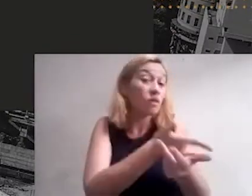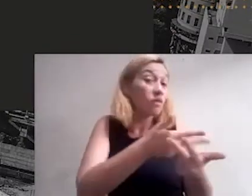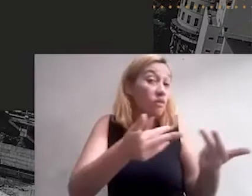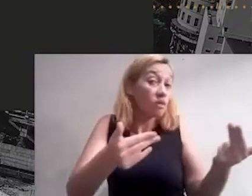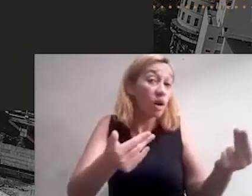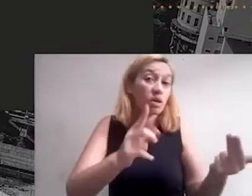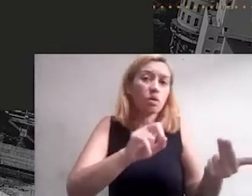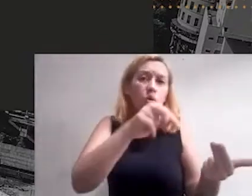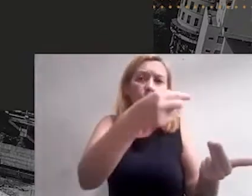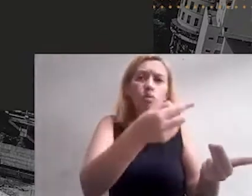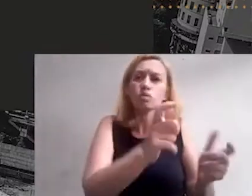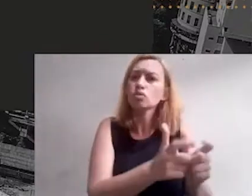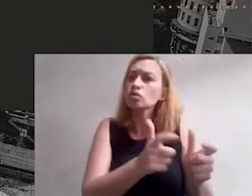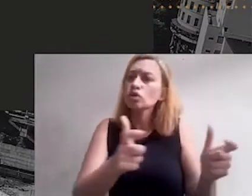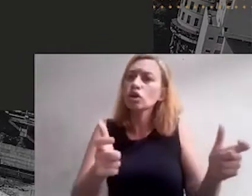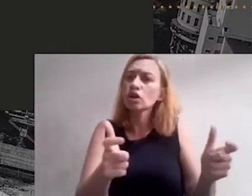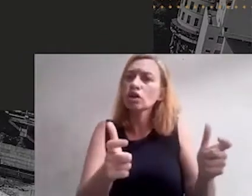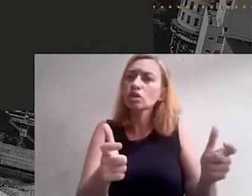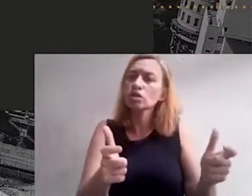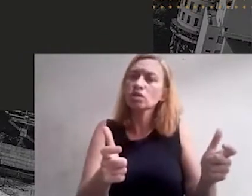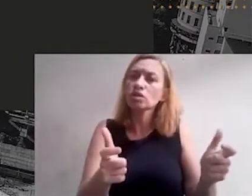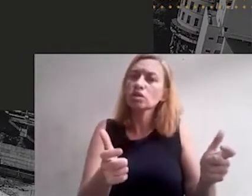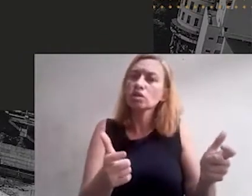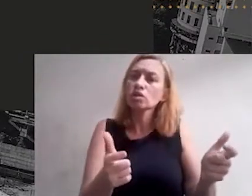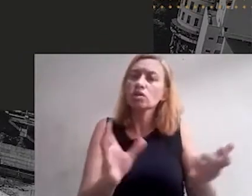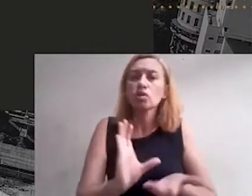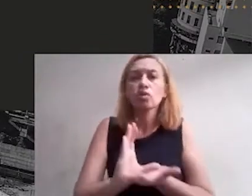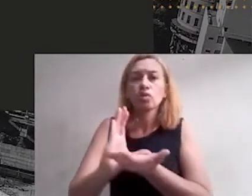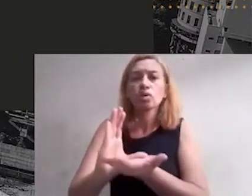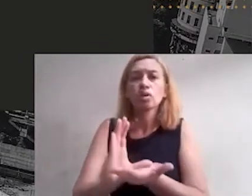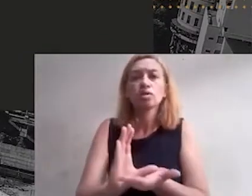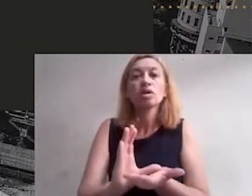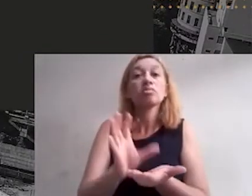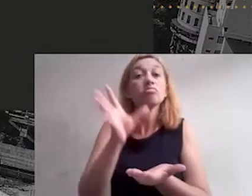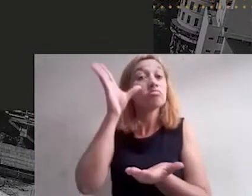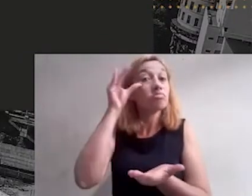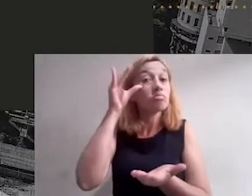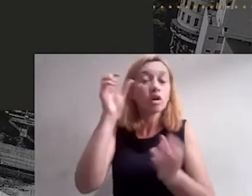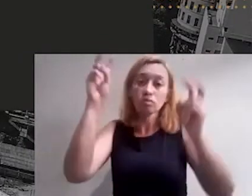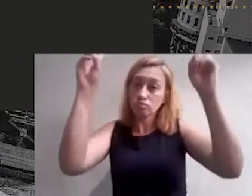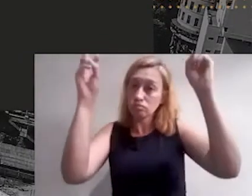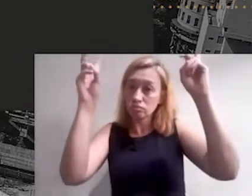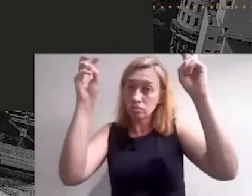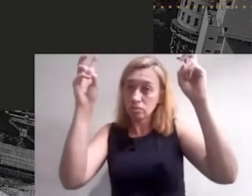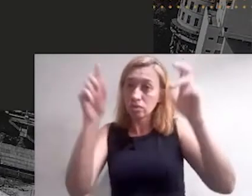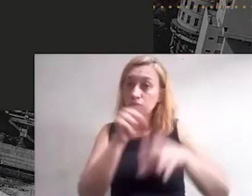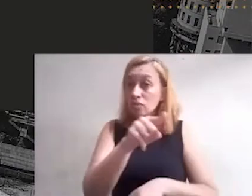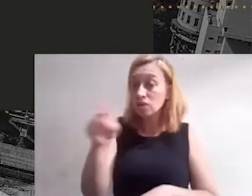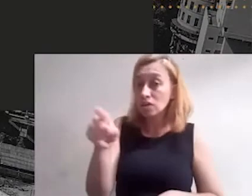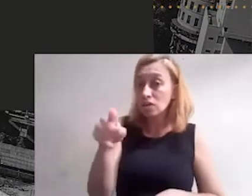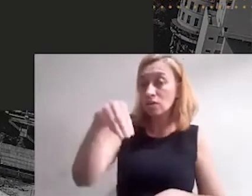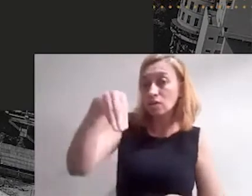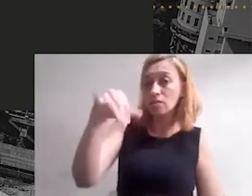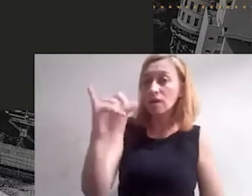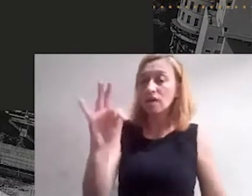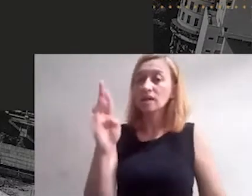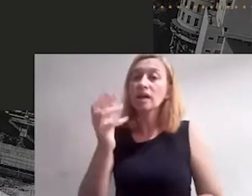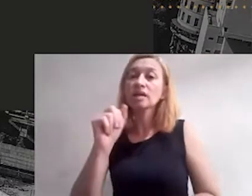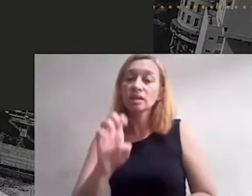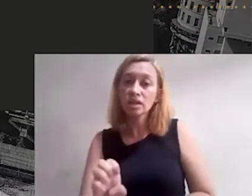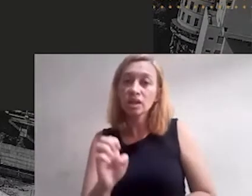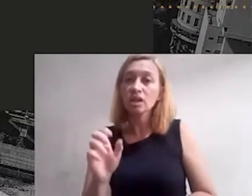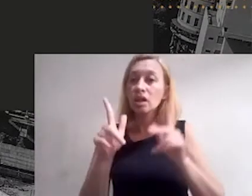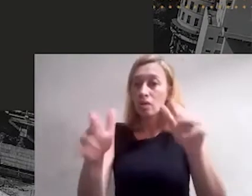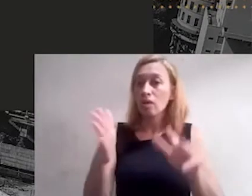grandes fortunas que estão interessados no tema do clima, vocês que são super militantes, aí, assim como eu também, da agenda do